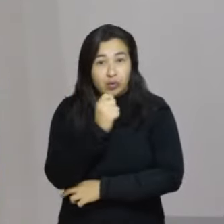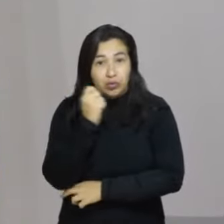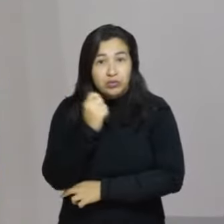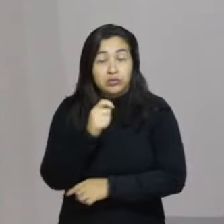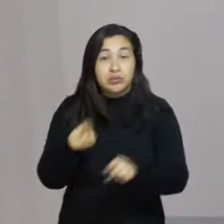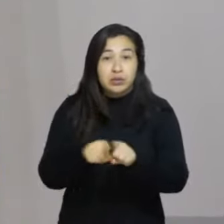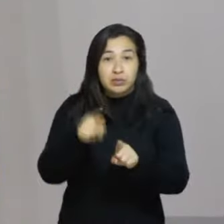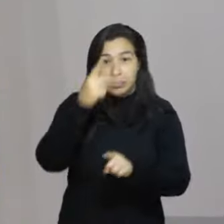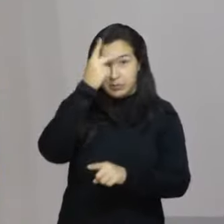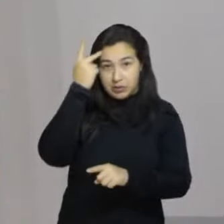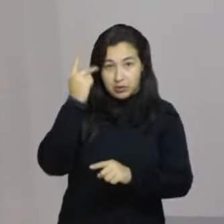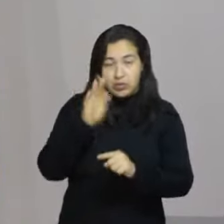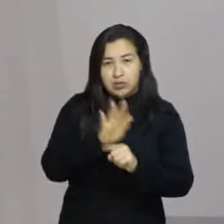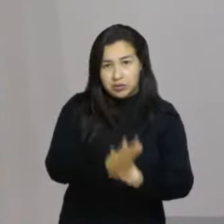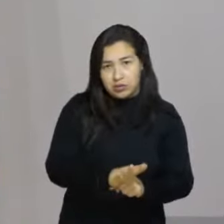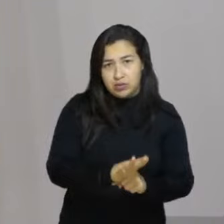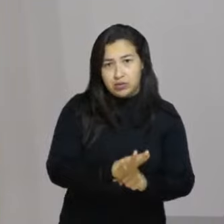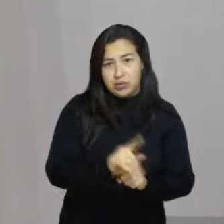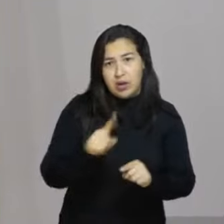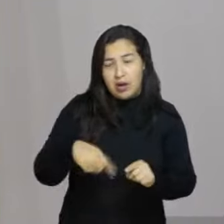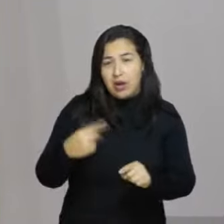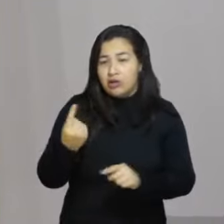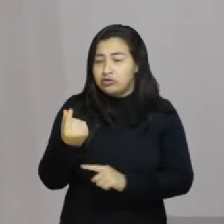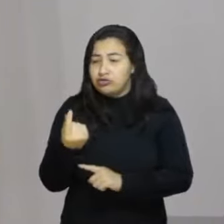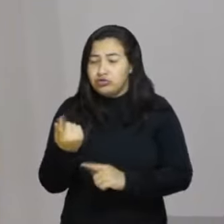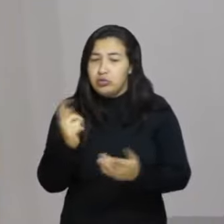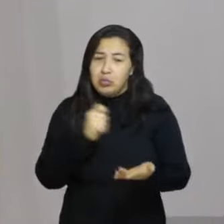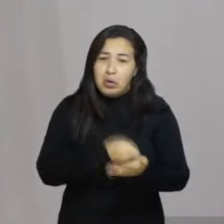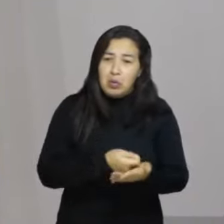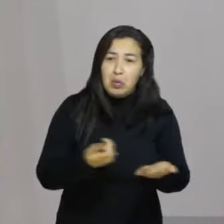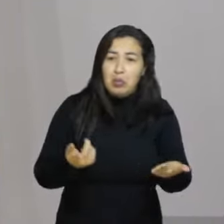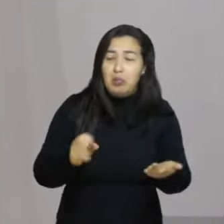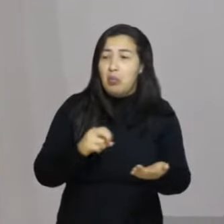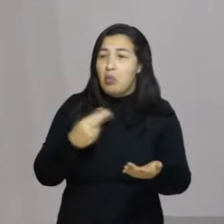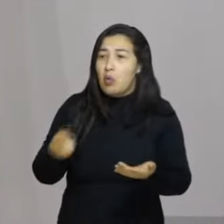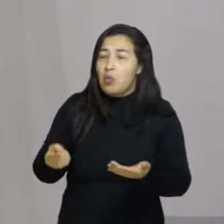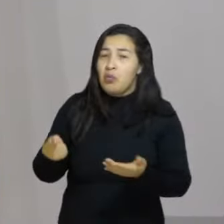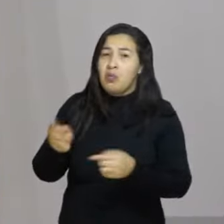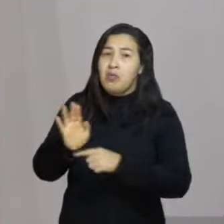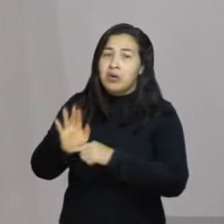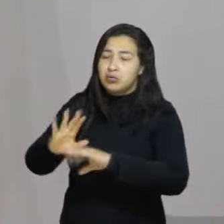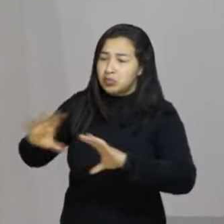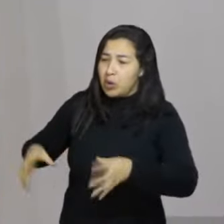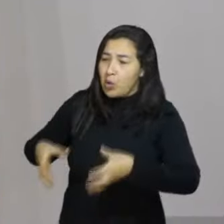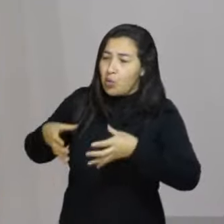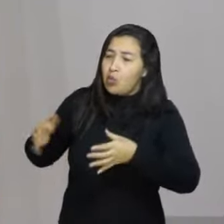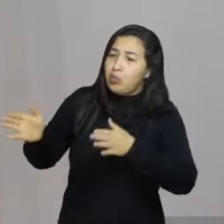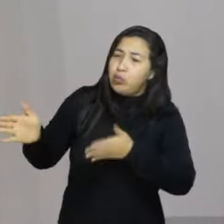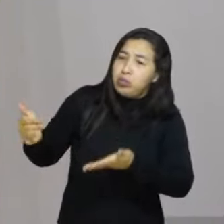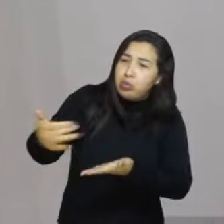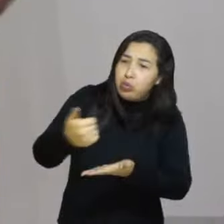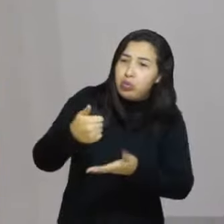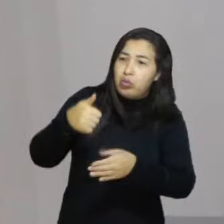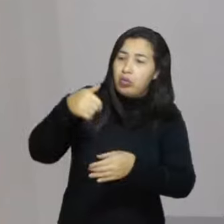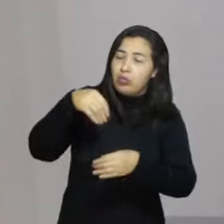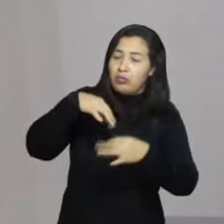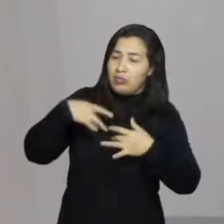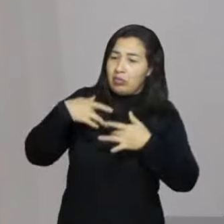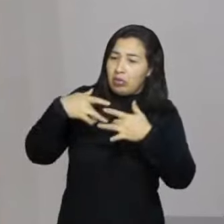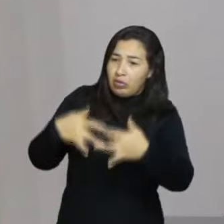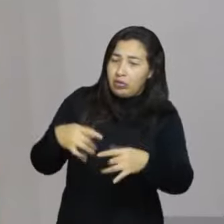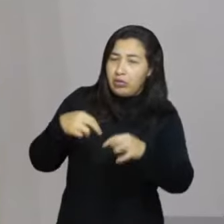forma, deputado Sérgio Mota, ou com valores, ou com sua equipe arrecadando donativos, fazendo com que os caminhões